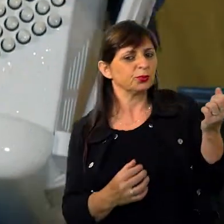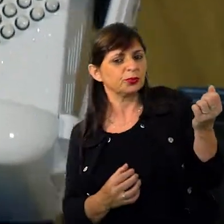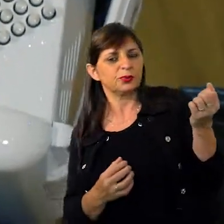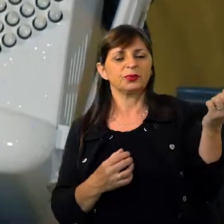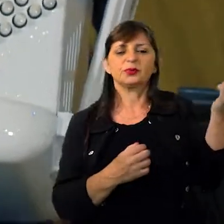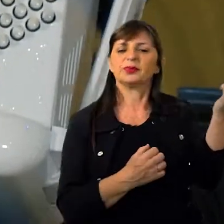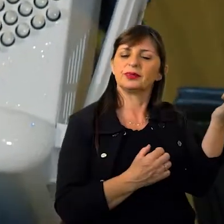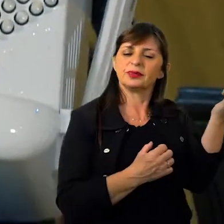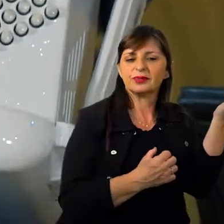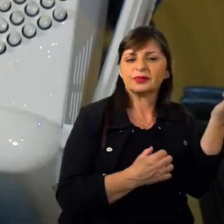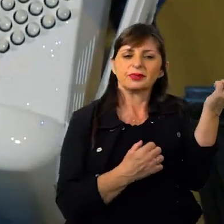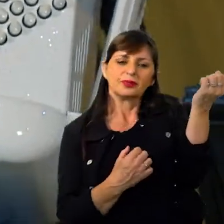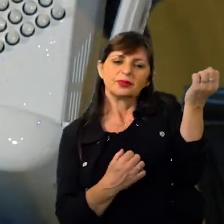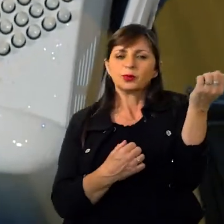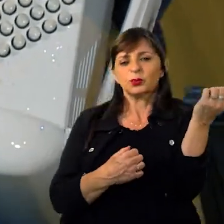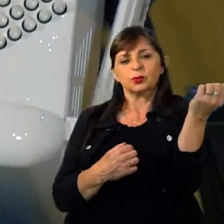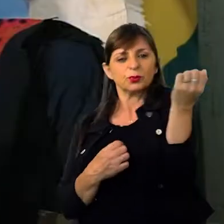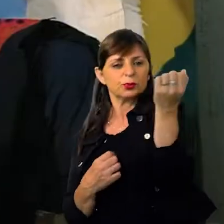eu